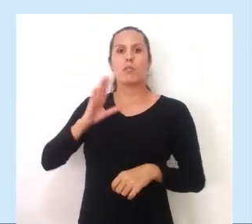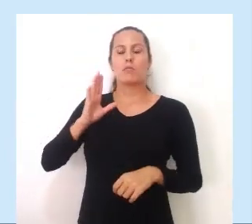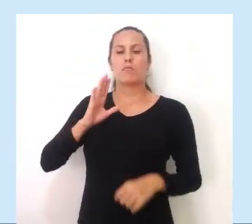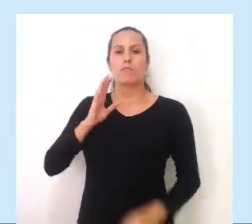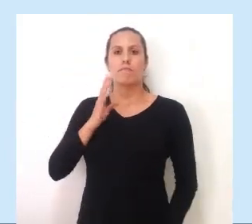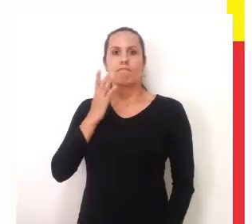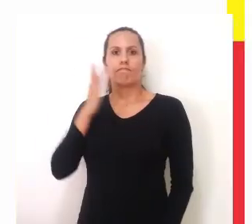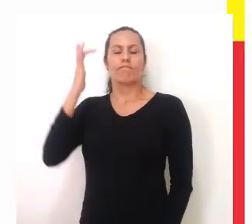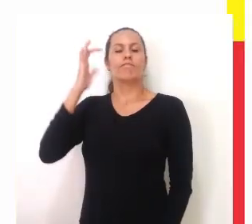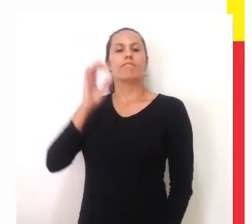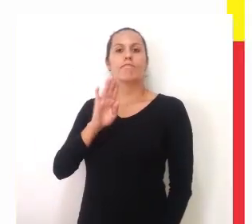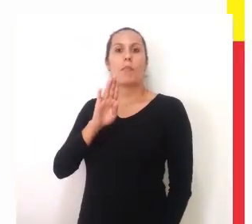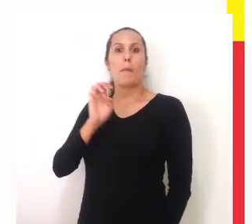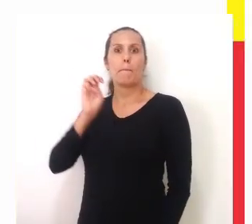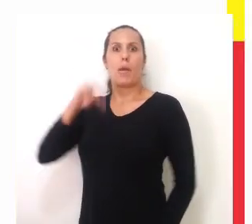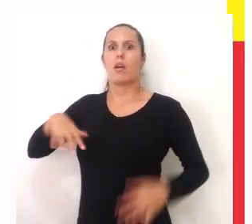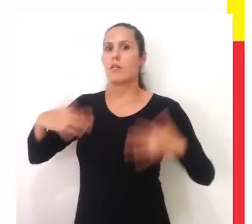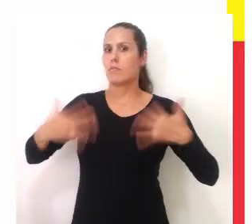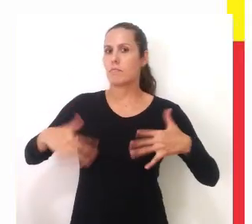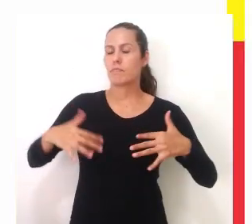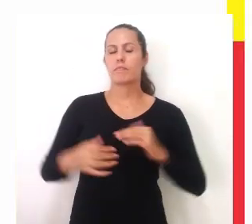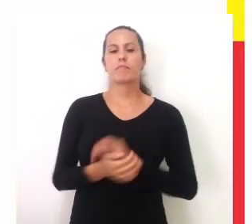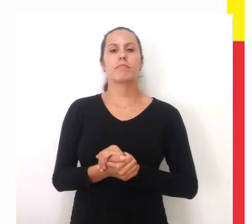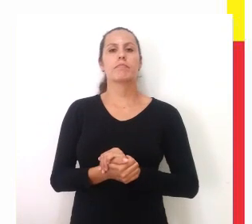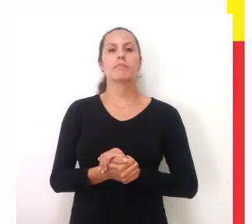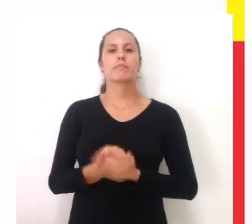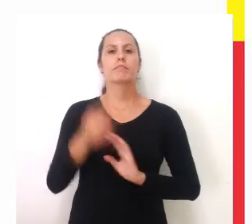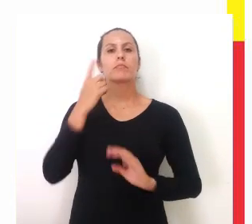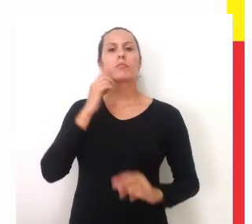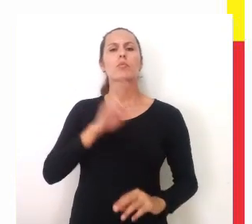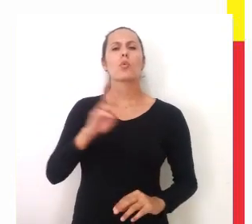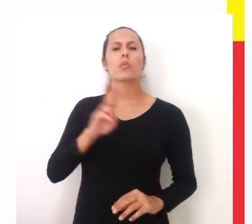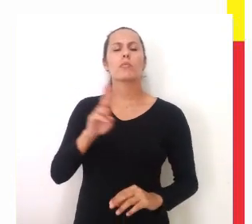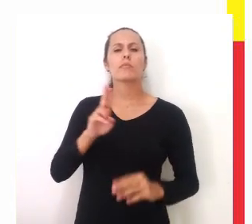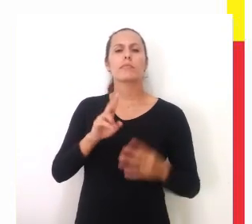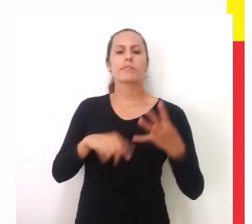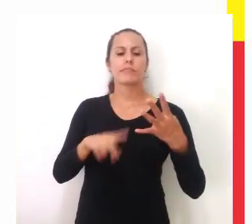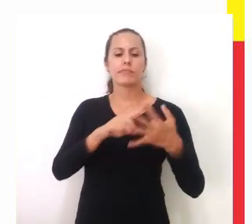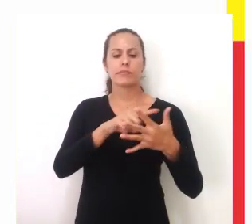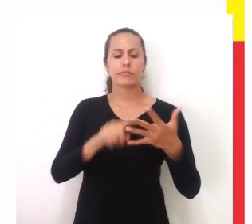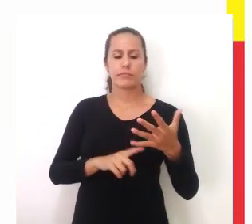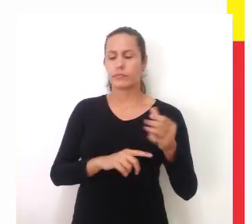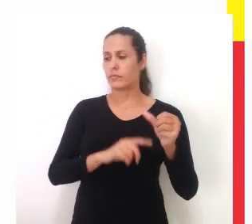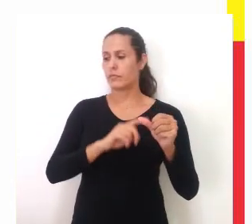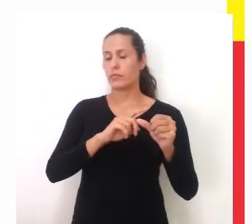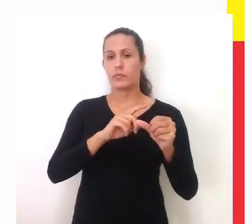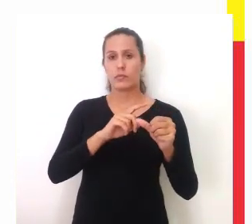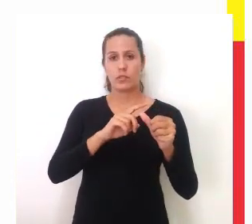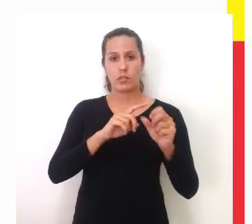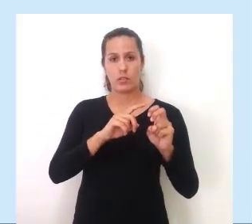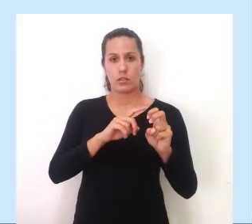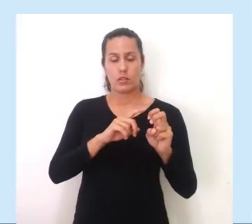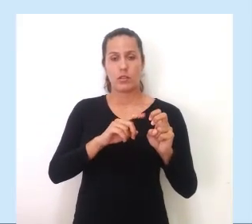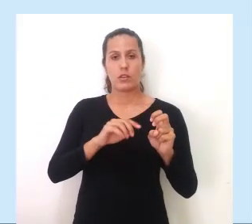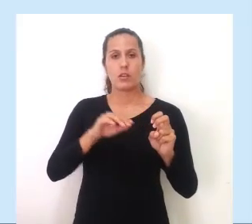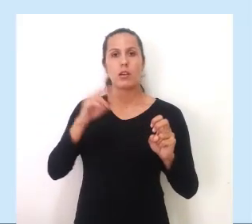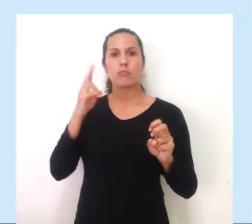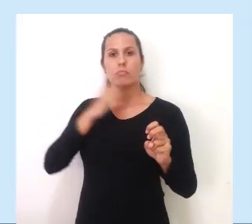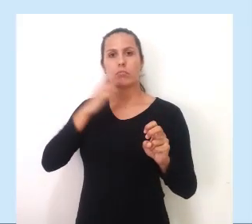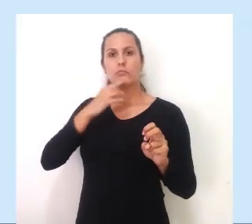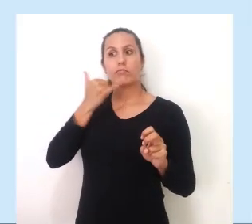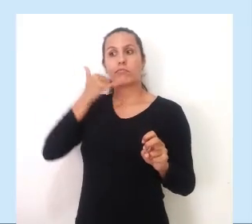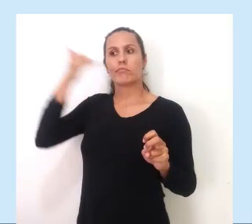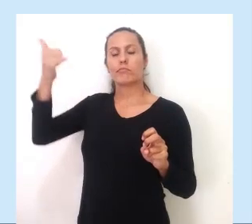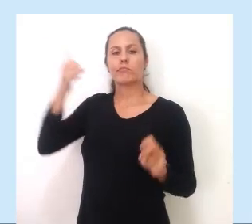falar sobre a anticoncepção de emergência. Olha o nome, emergência. Eu não posso ficar utilizando a